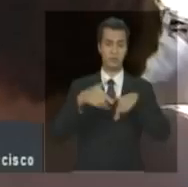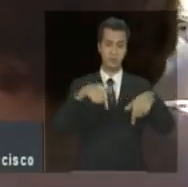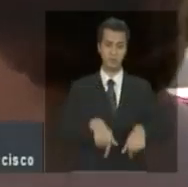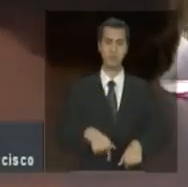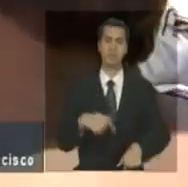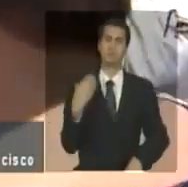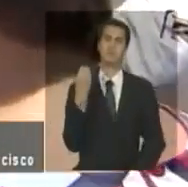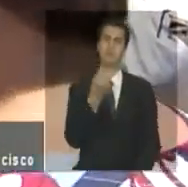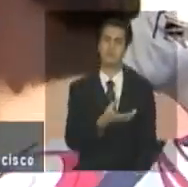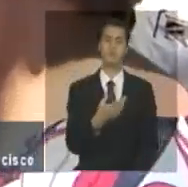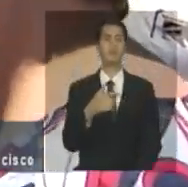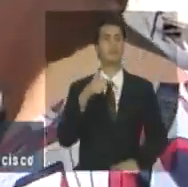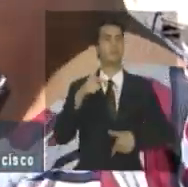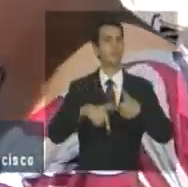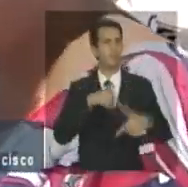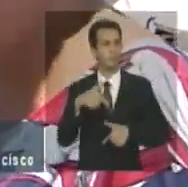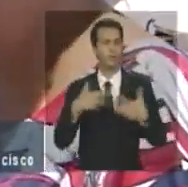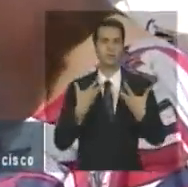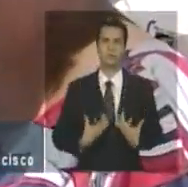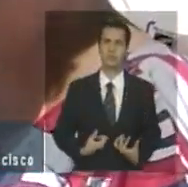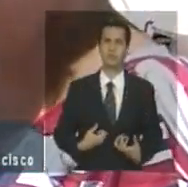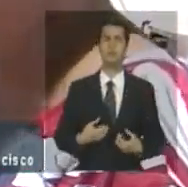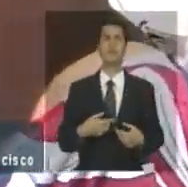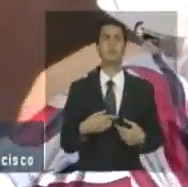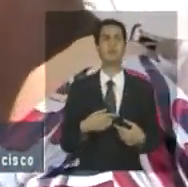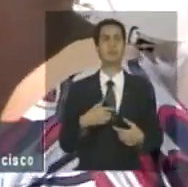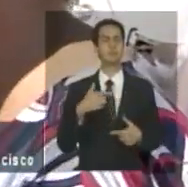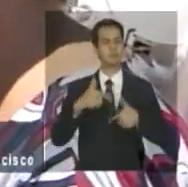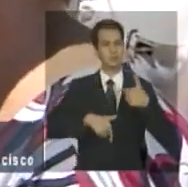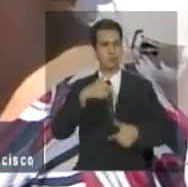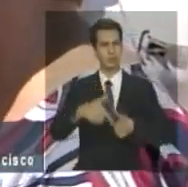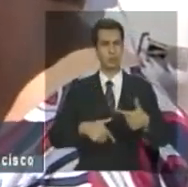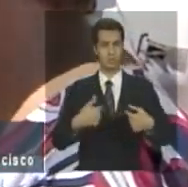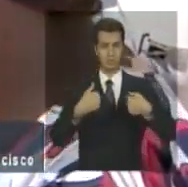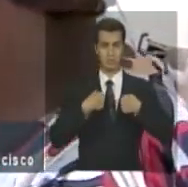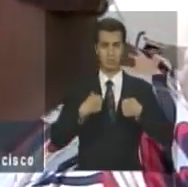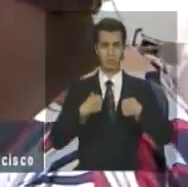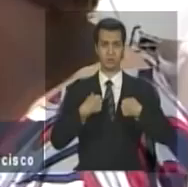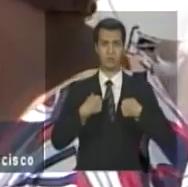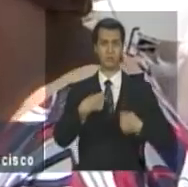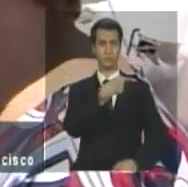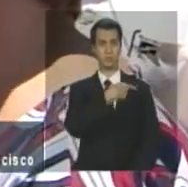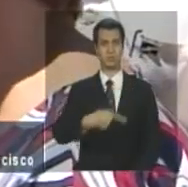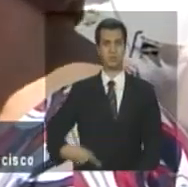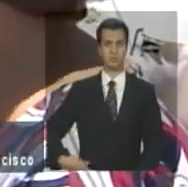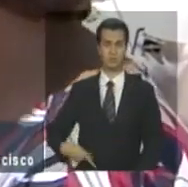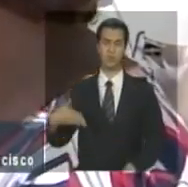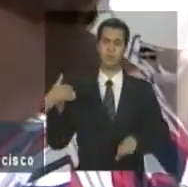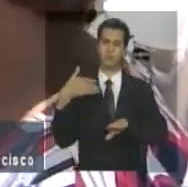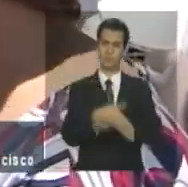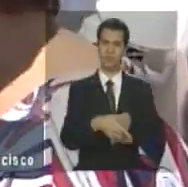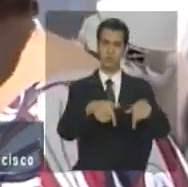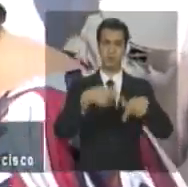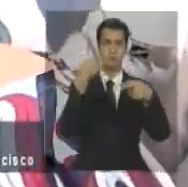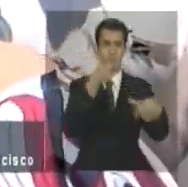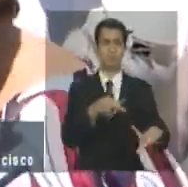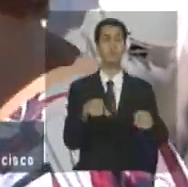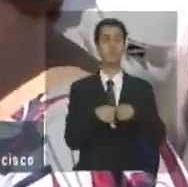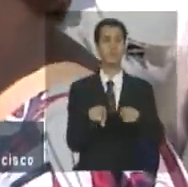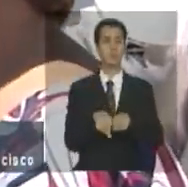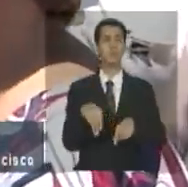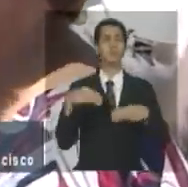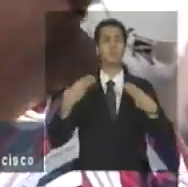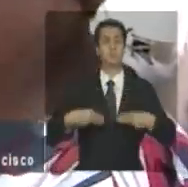exaustiva, é uma viagem de trabalho. Daqui para frente, não só eu, que sou presidente, vem visitar a obra, mas ministro,